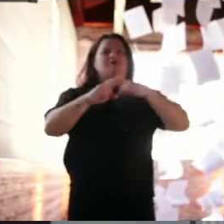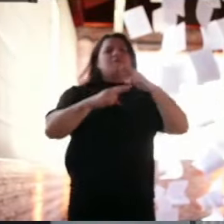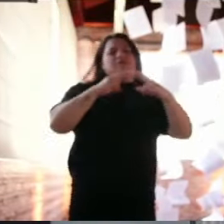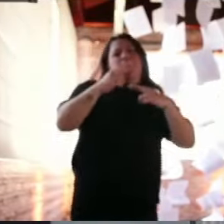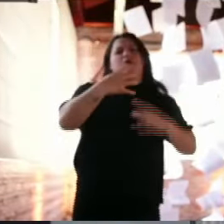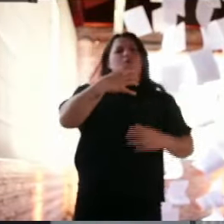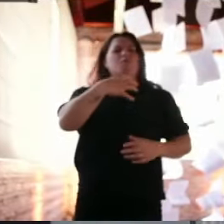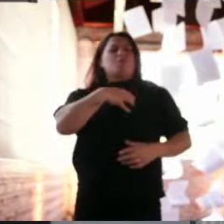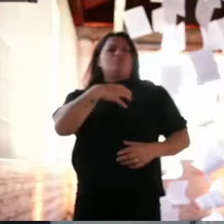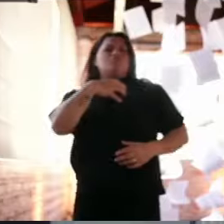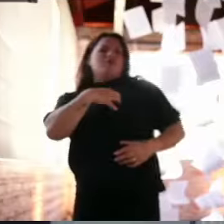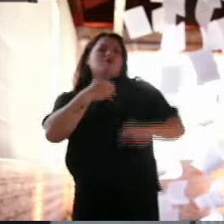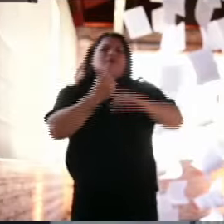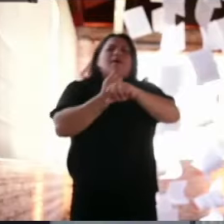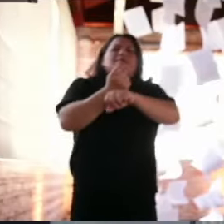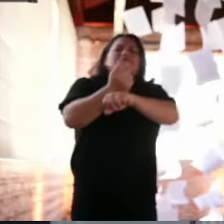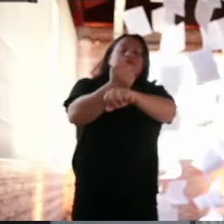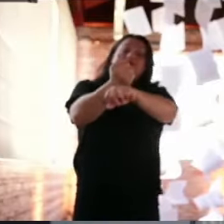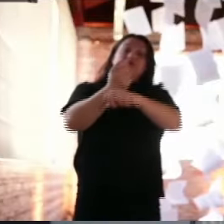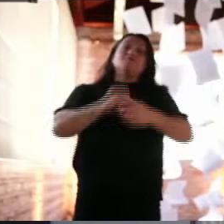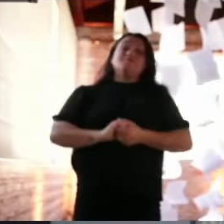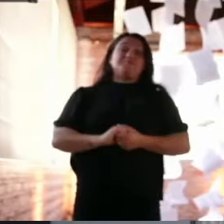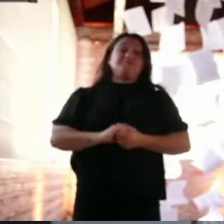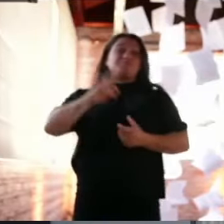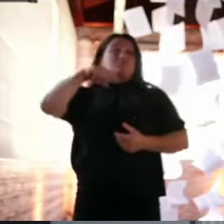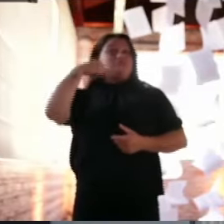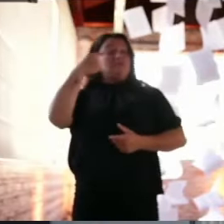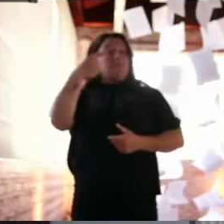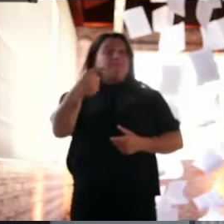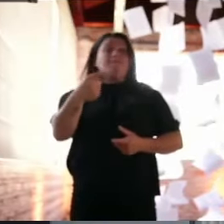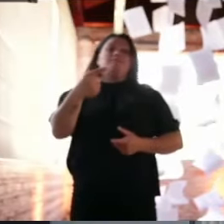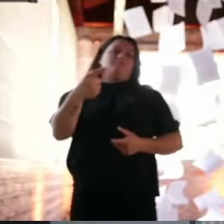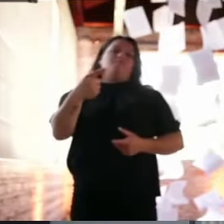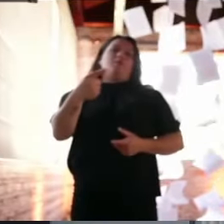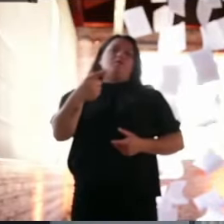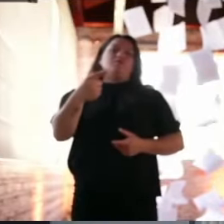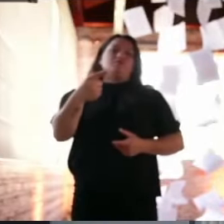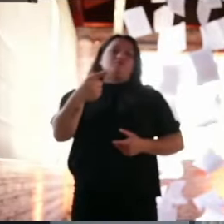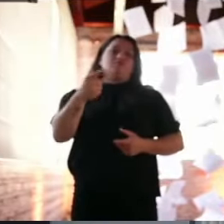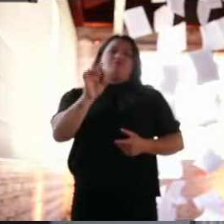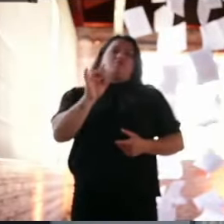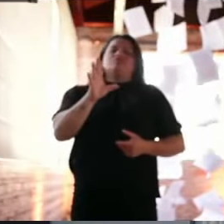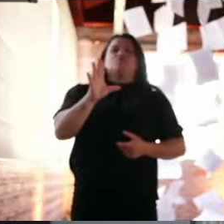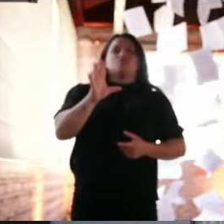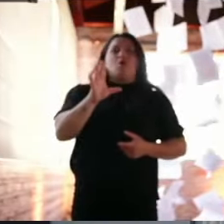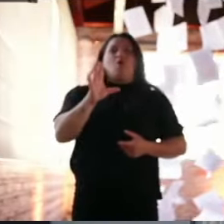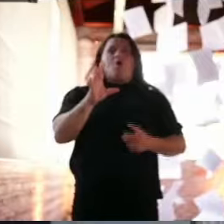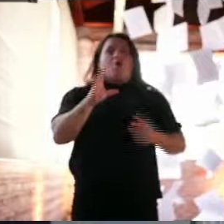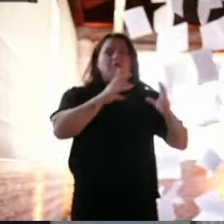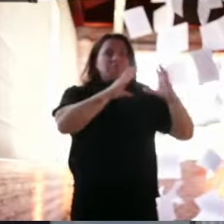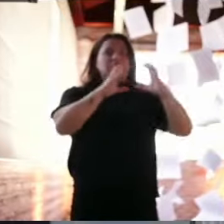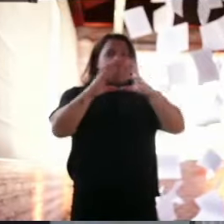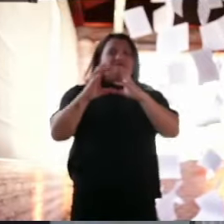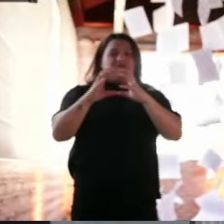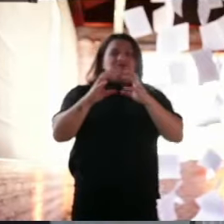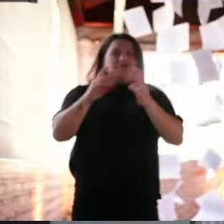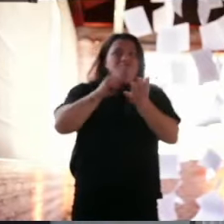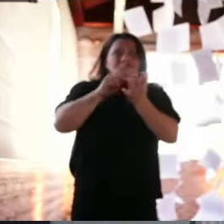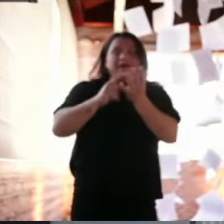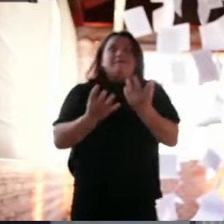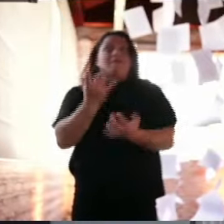o de produção capitalista e depois com não só a fogueira real de pegar fogo